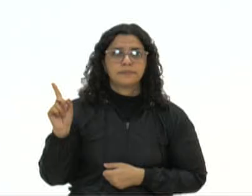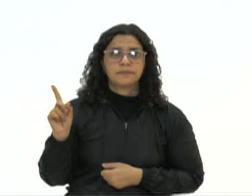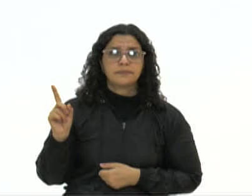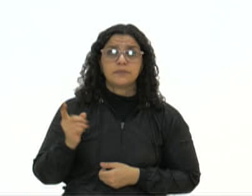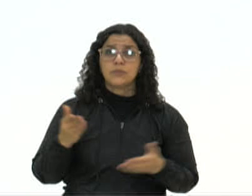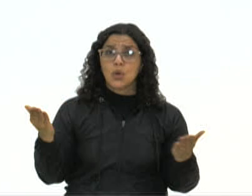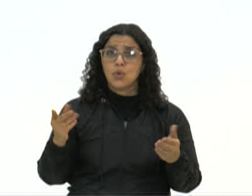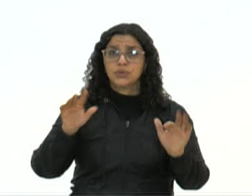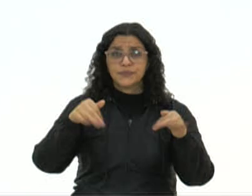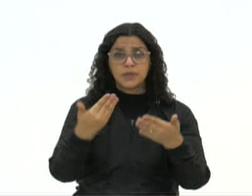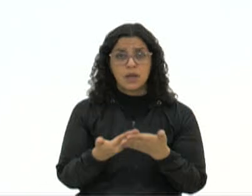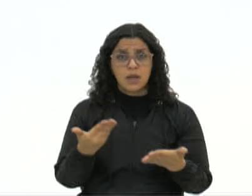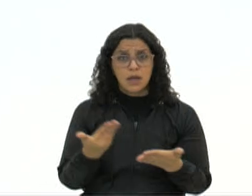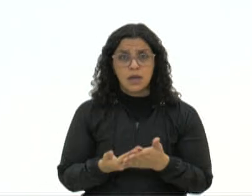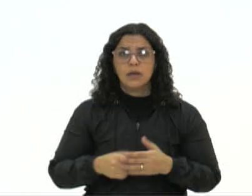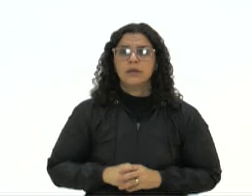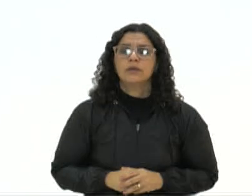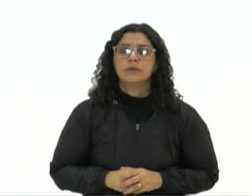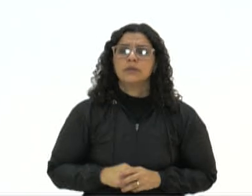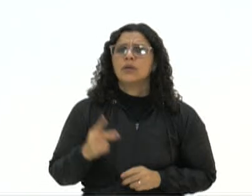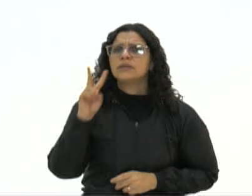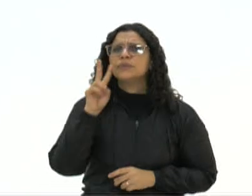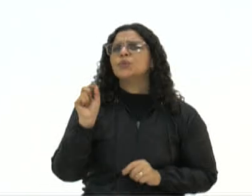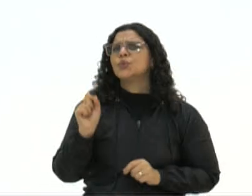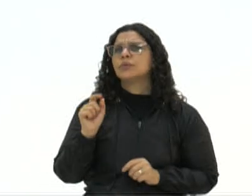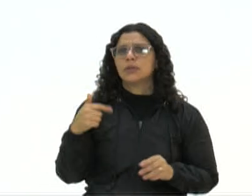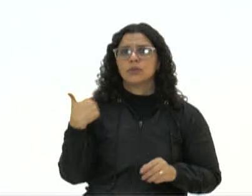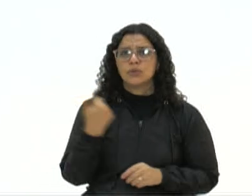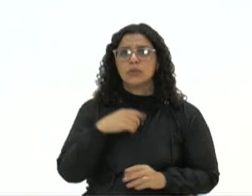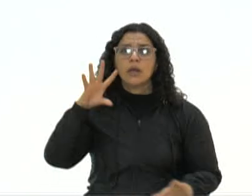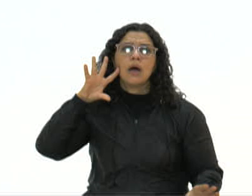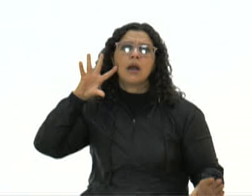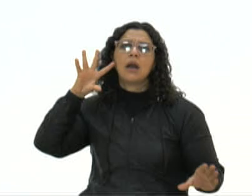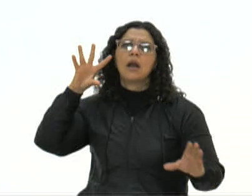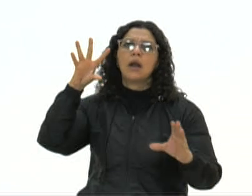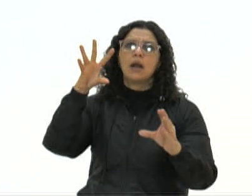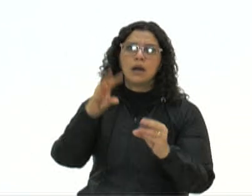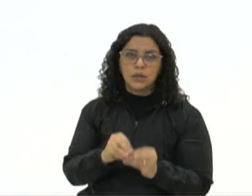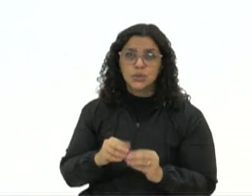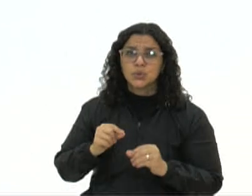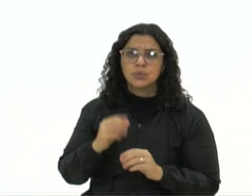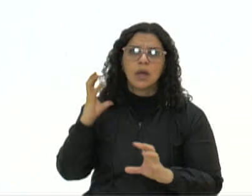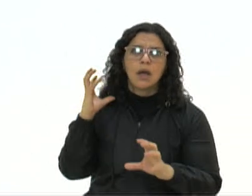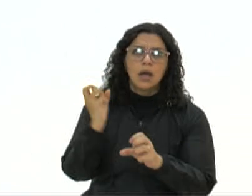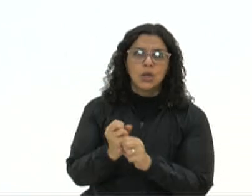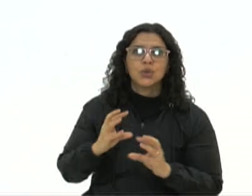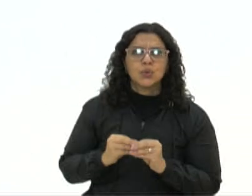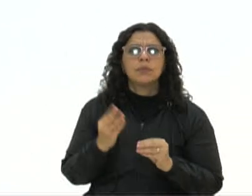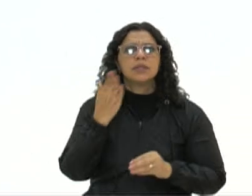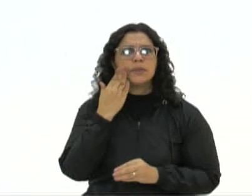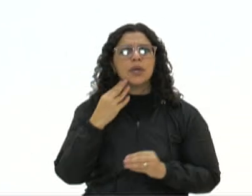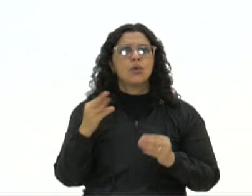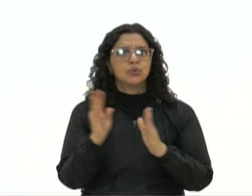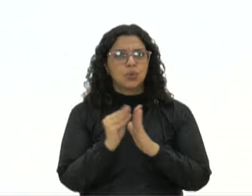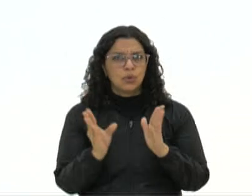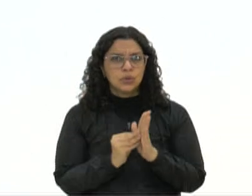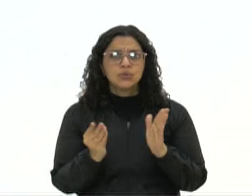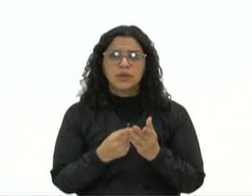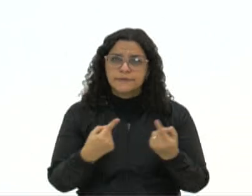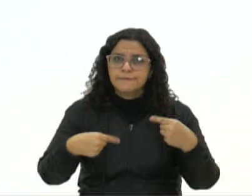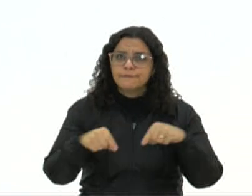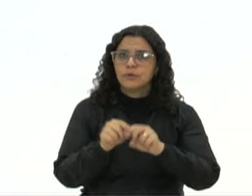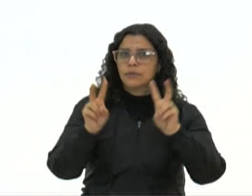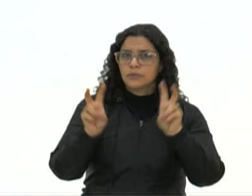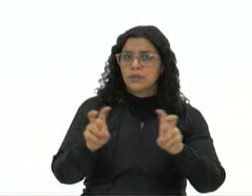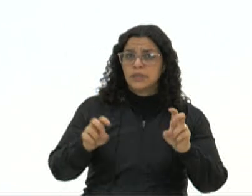Beleza, galera? Chegamos ao final da aula. O que nós vimos hoje? Nós fizemos uma retomada, né? Vimos como é importante fazer as retomadas, falar novamente sobre o